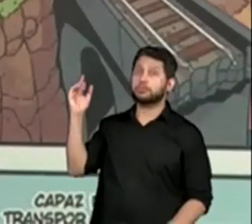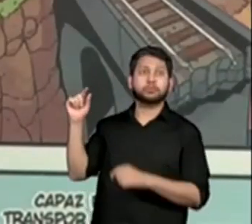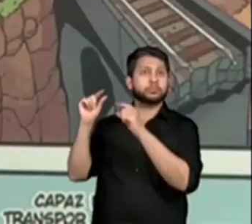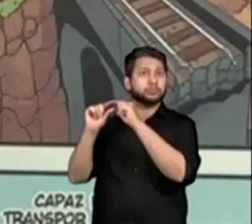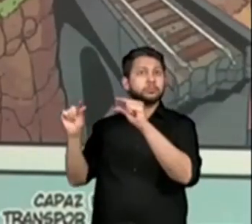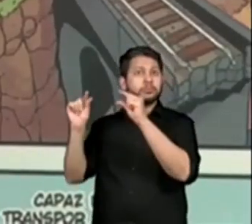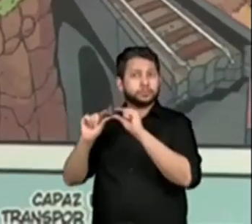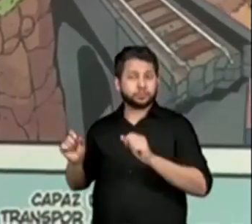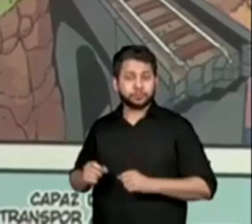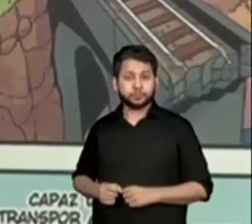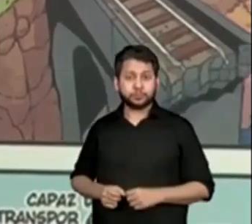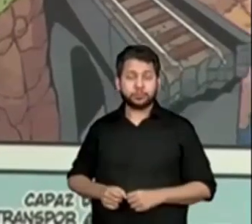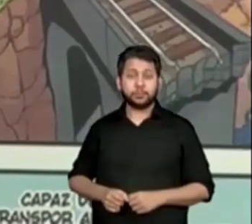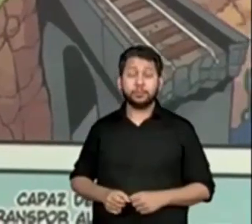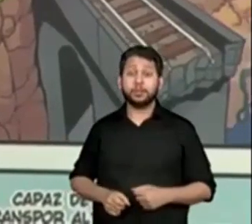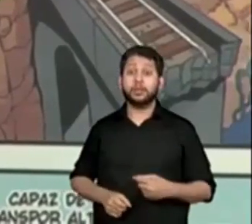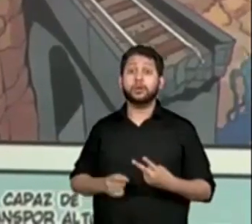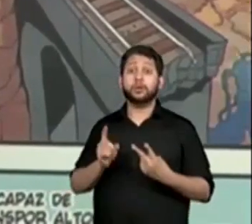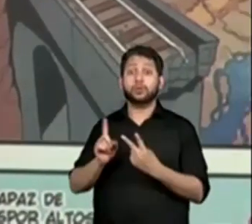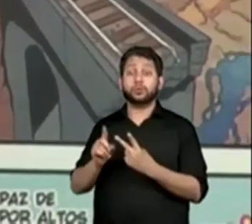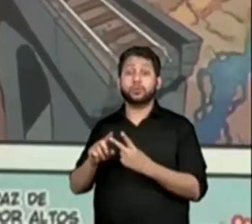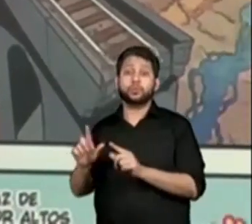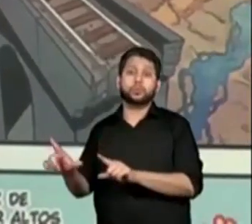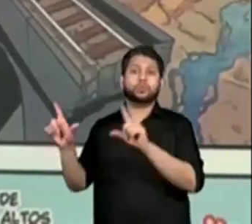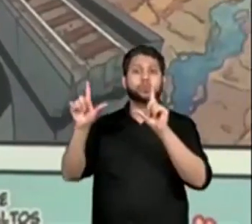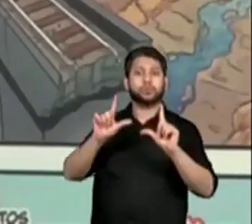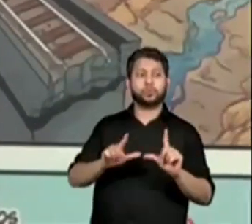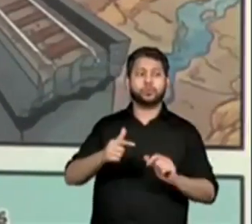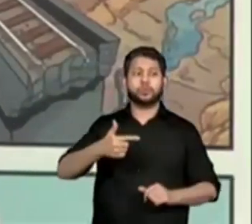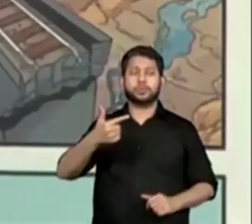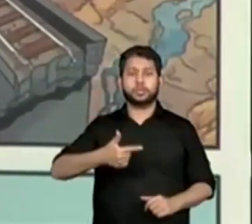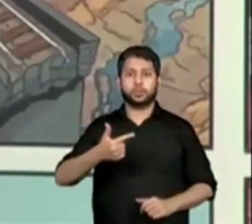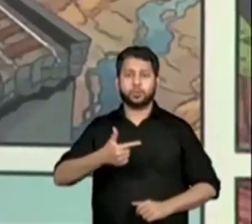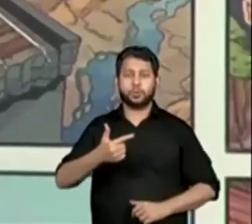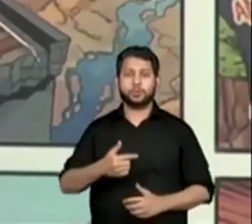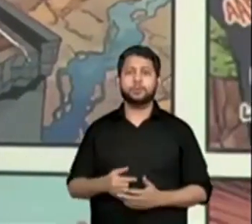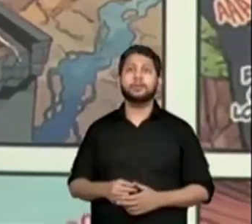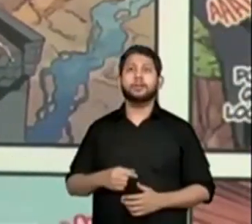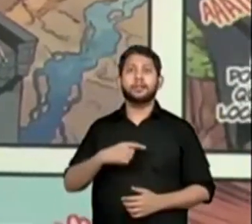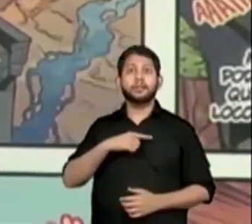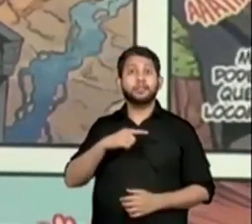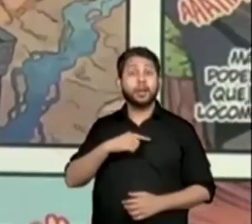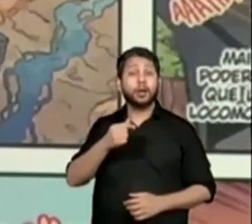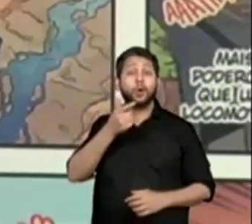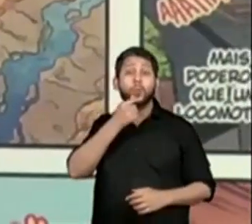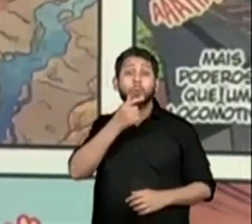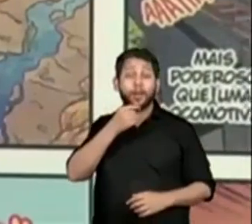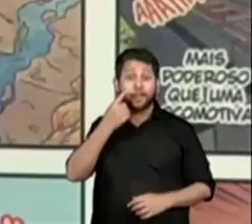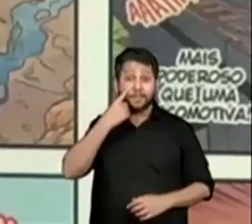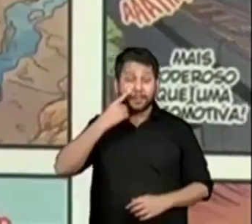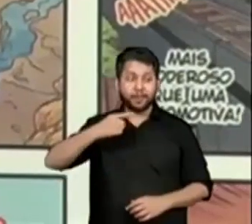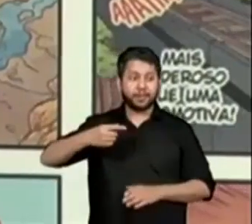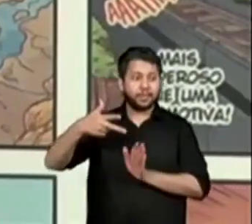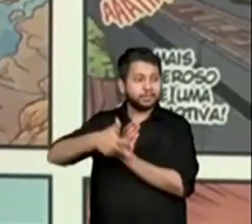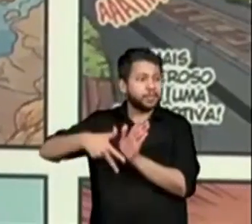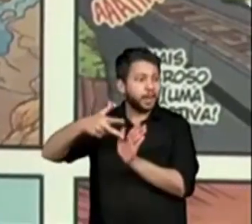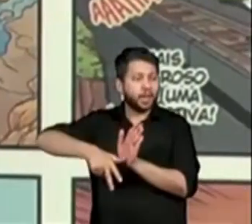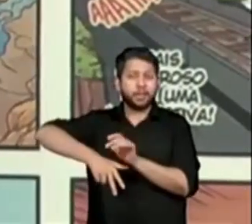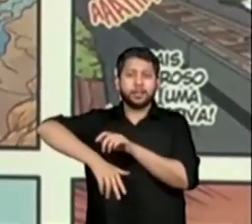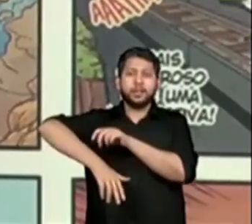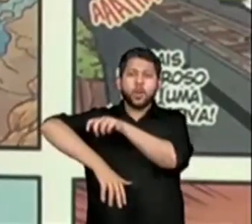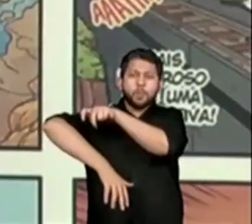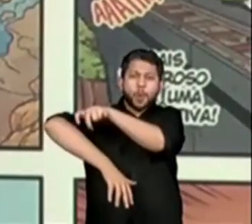No segundo quadrinho, ao lado, eu tenho o herói se aproximando de uma linha de trem que